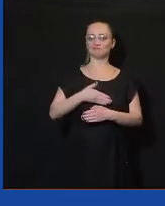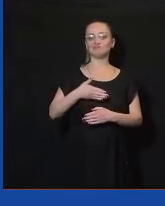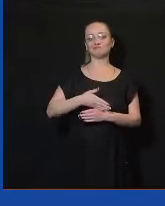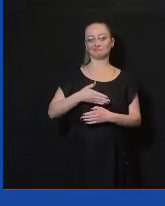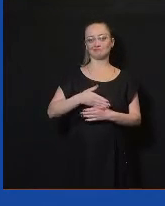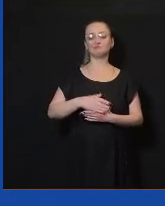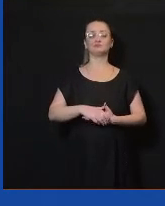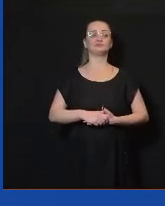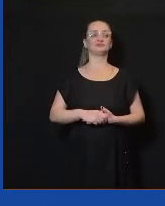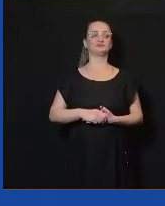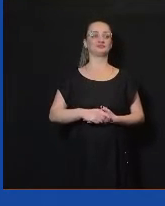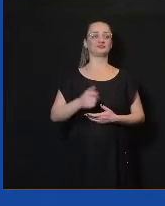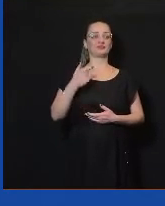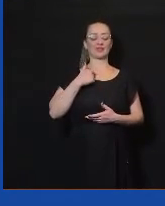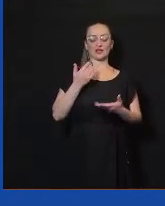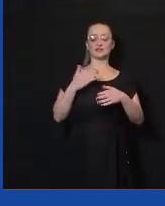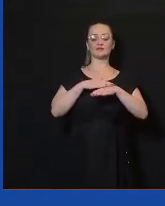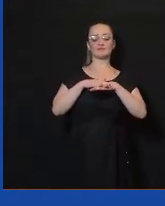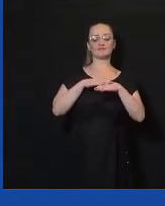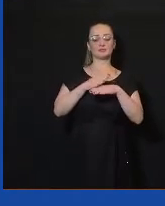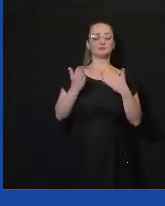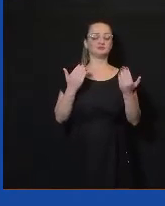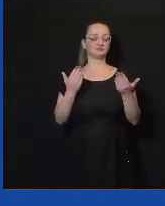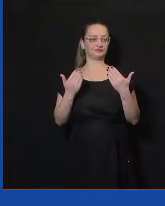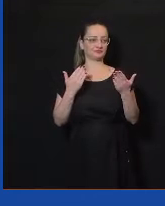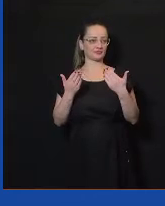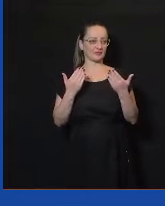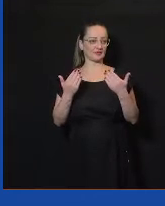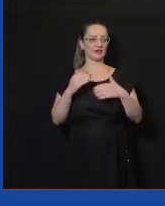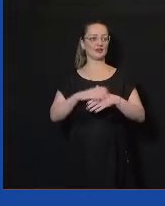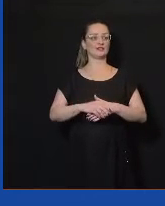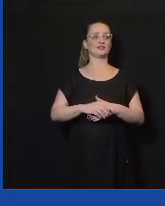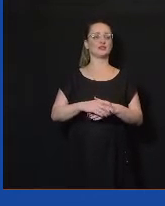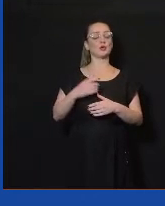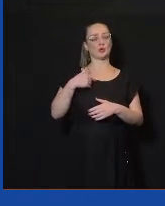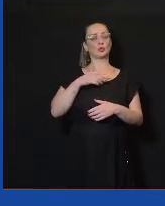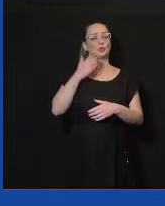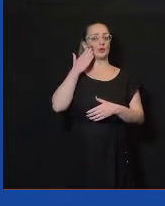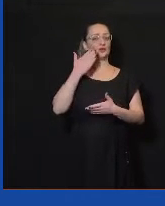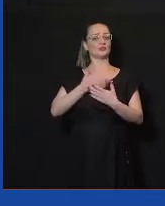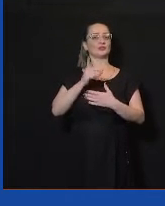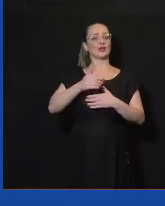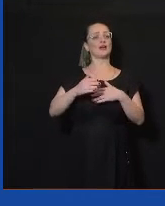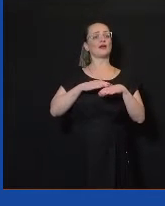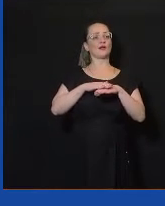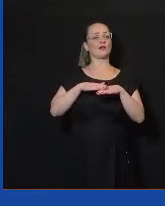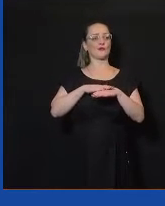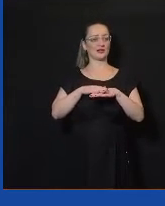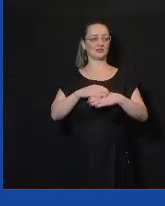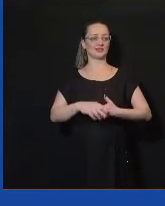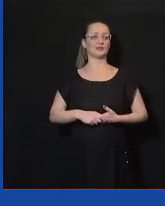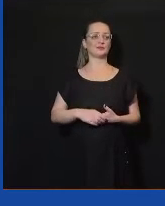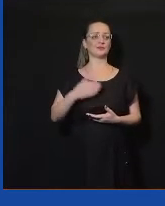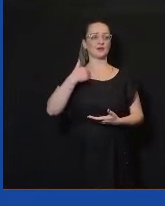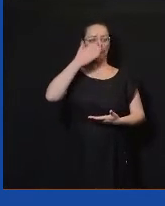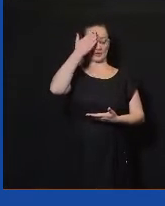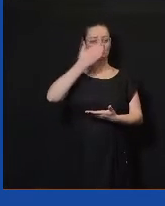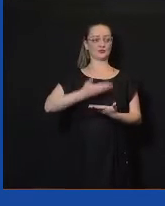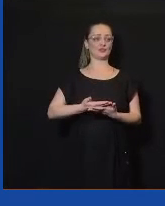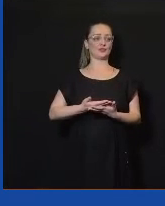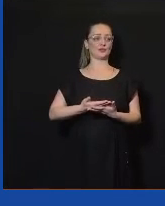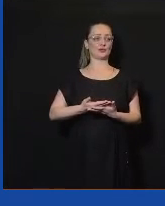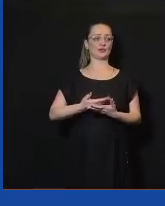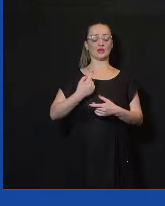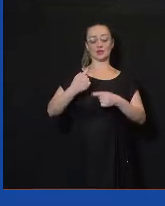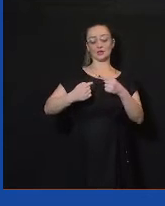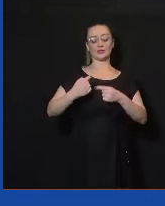participar dessa conversa. Eu gosto desse termo conversa no debate, né? Que eu acho que o debater,